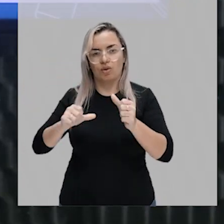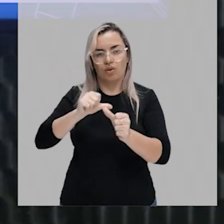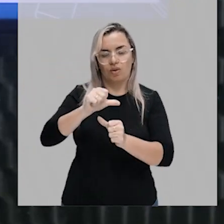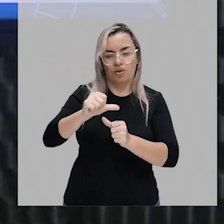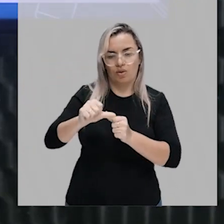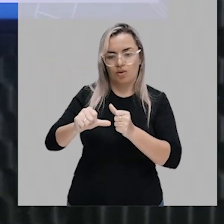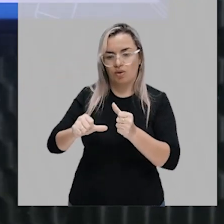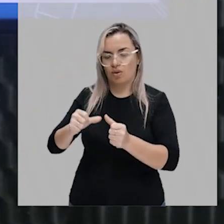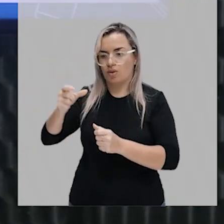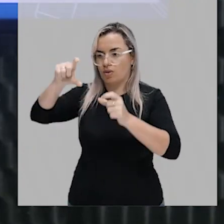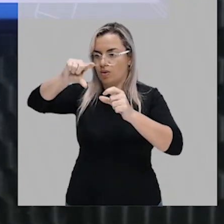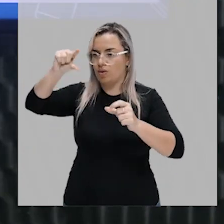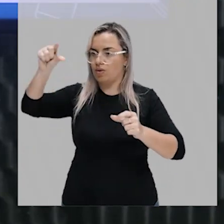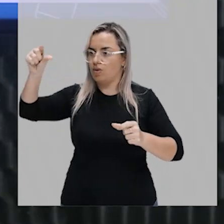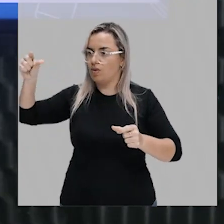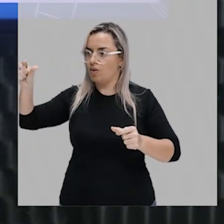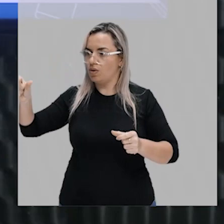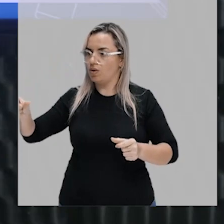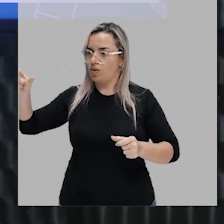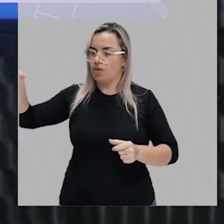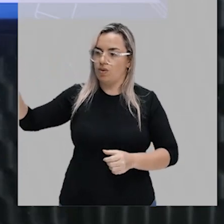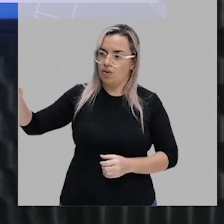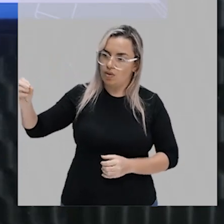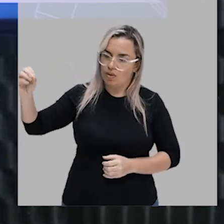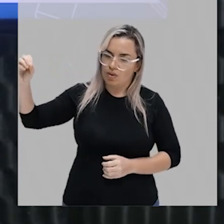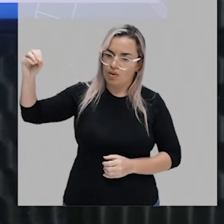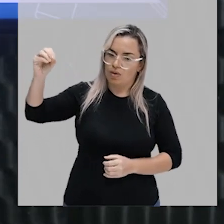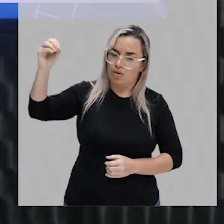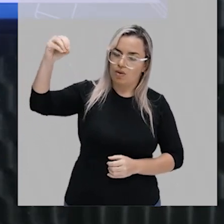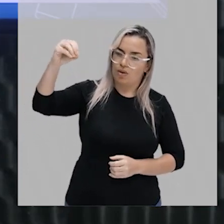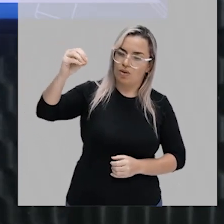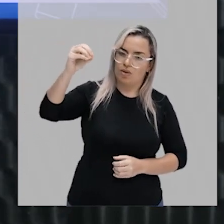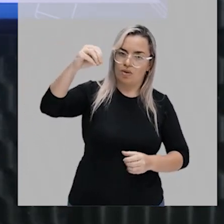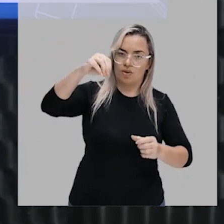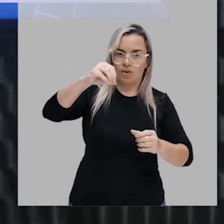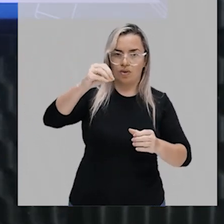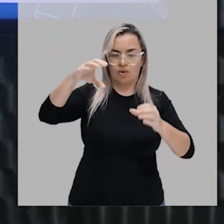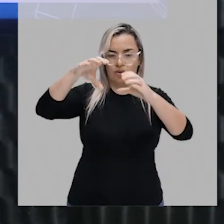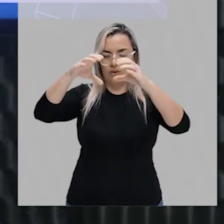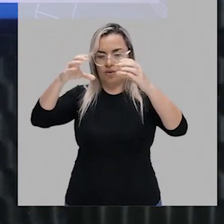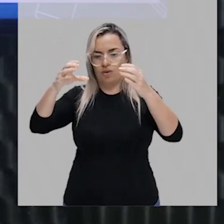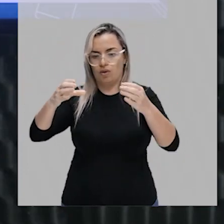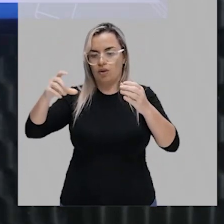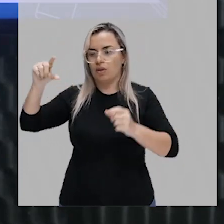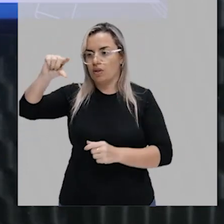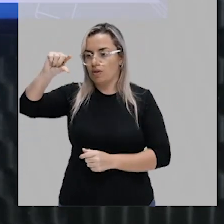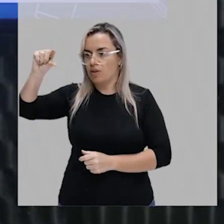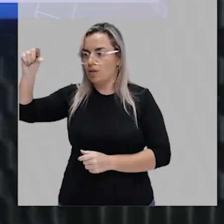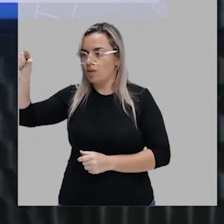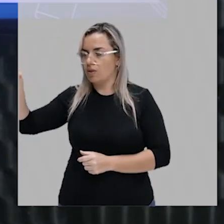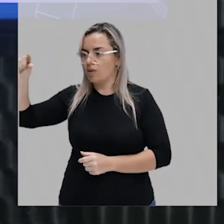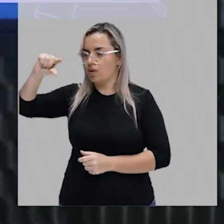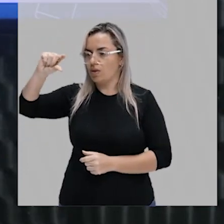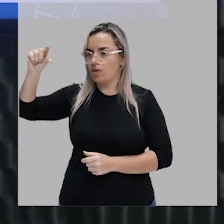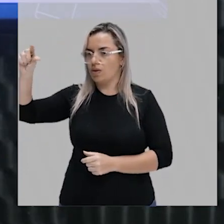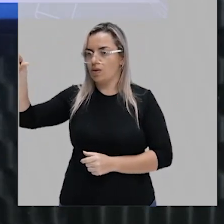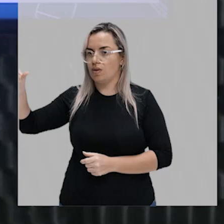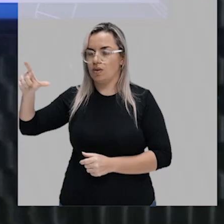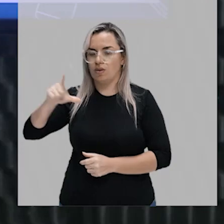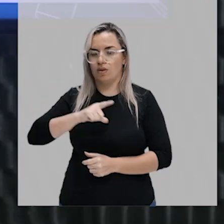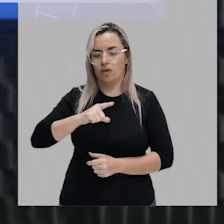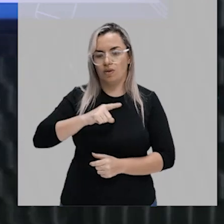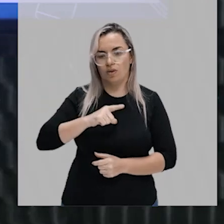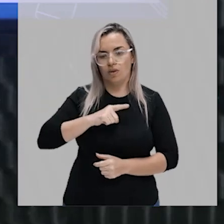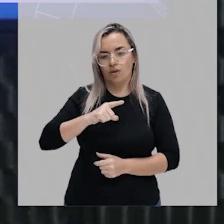trompa uterina até o endométrio é que lá na parede interna dessas tubas uterinas tem como se